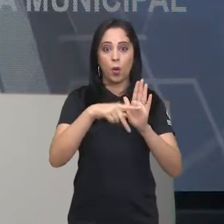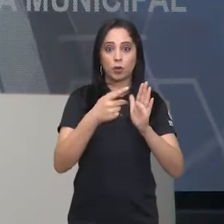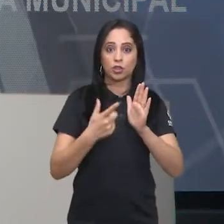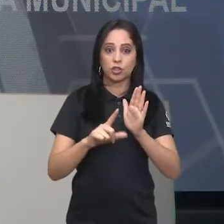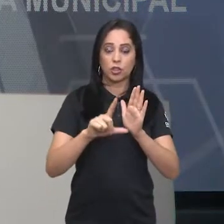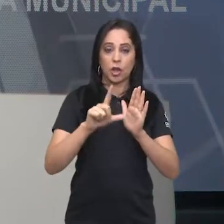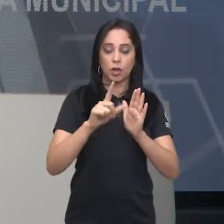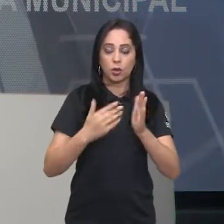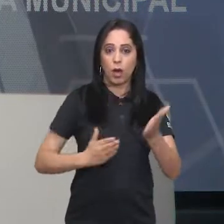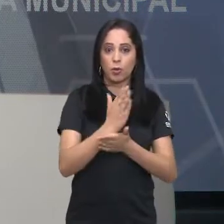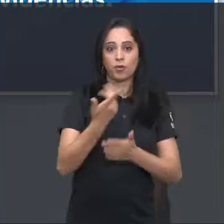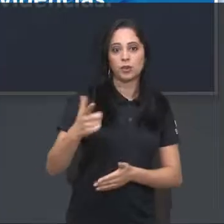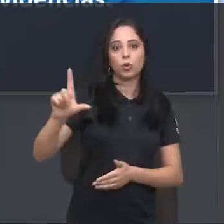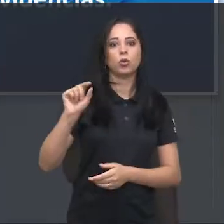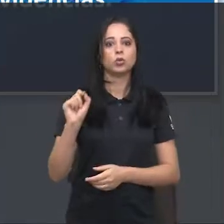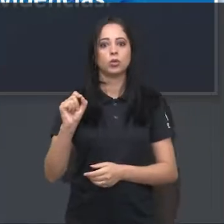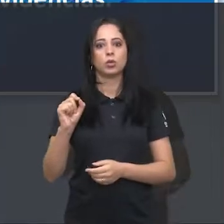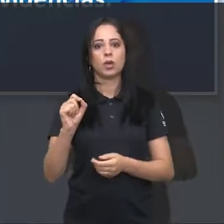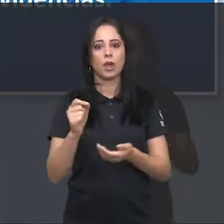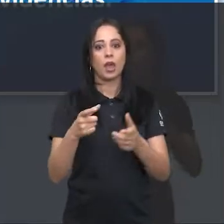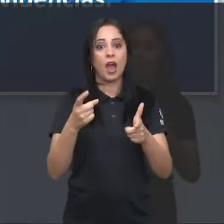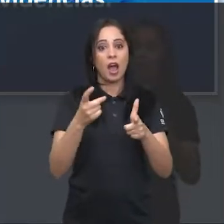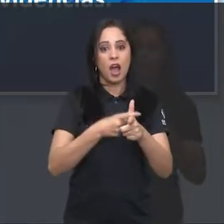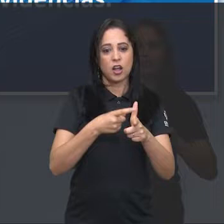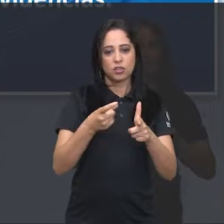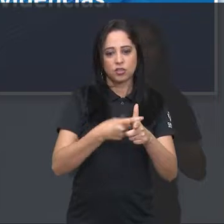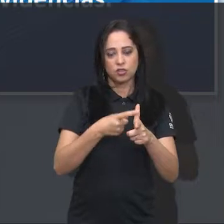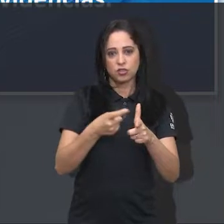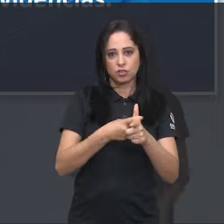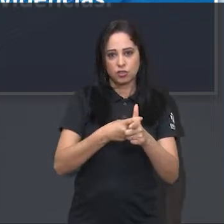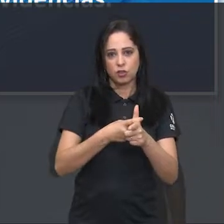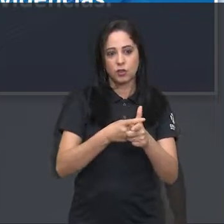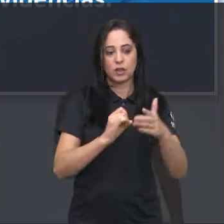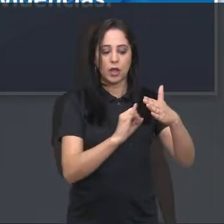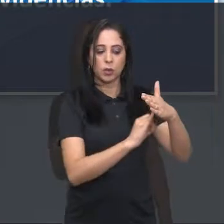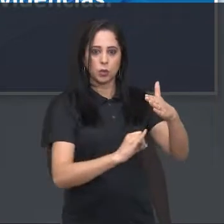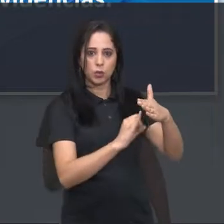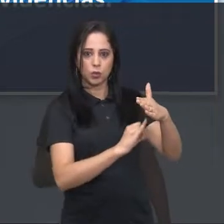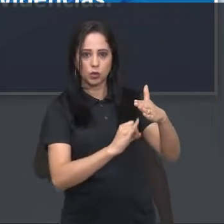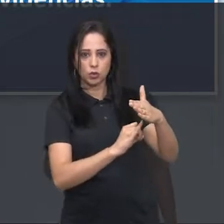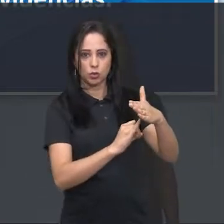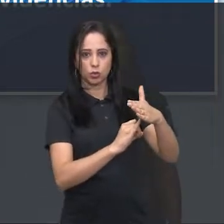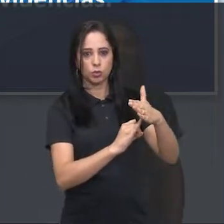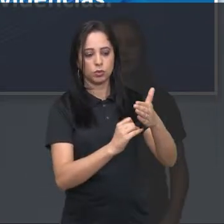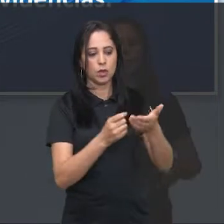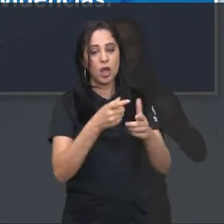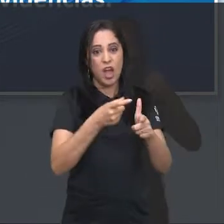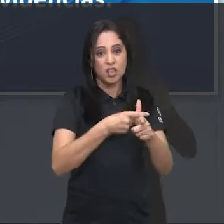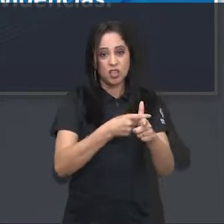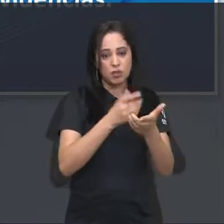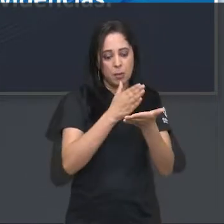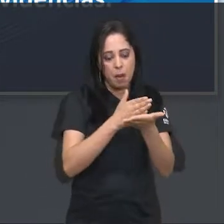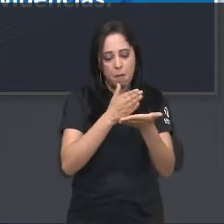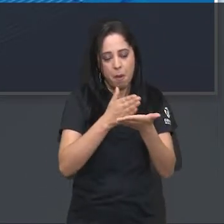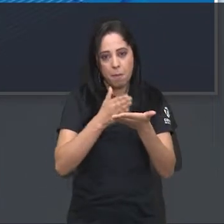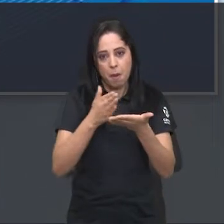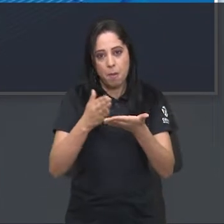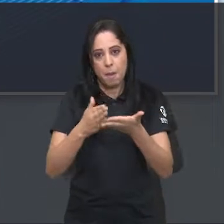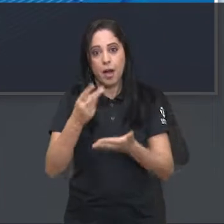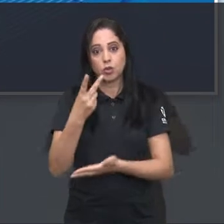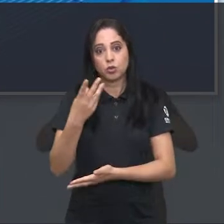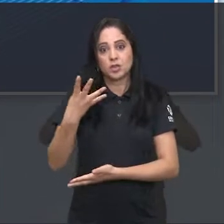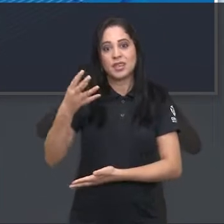outro projeto aprovado autoriza o município efetuar parcelamento e reparcelamento de débitos com Instituto a tendência do Servidor Municipal